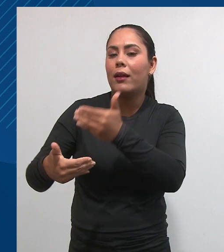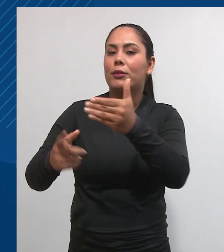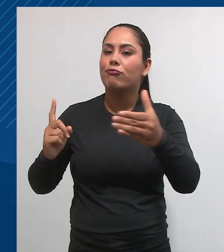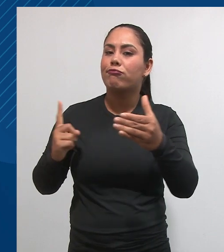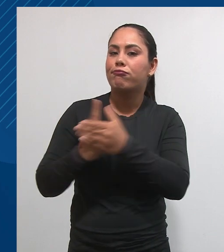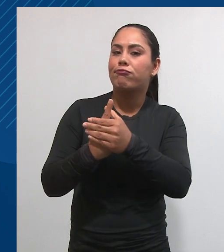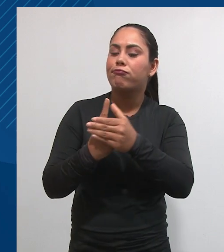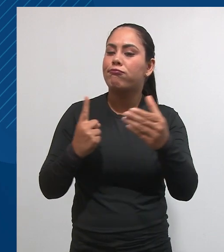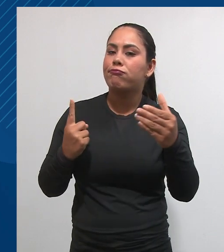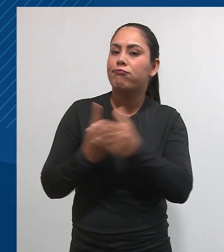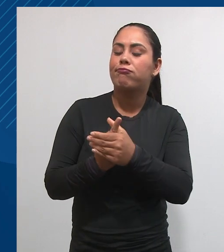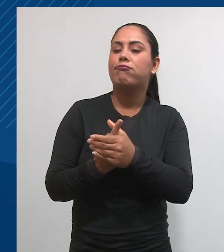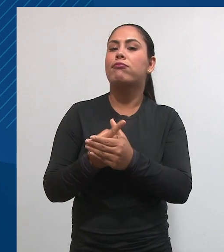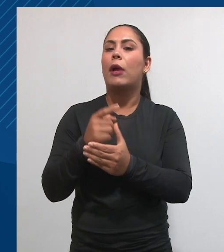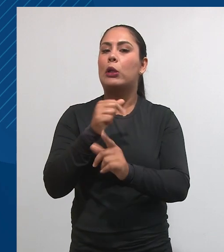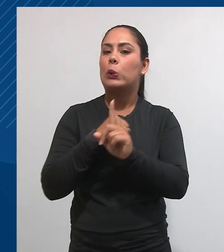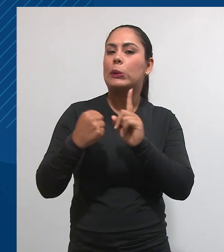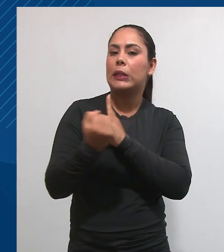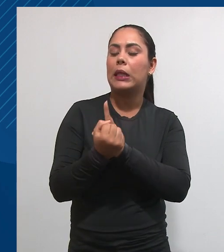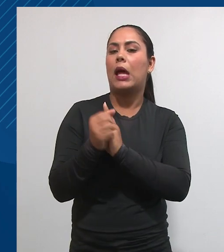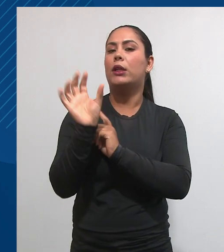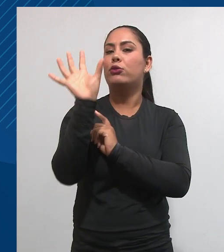na sociedade nacional.